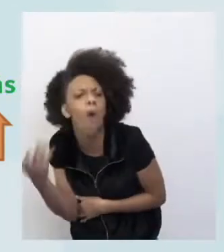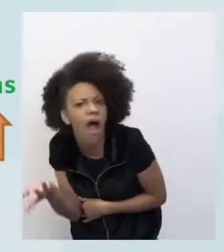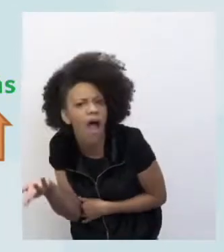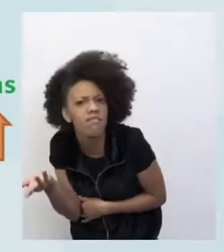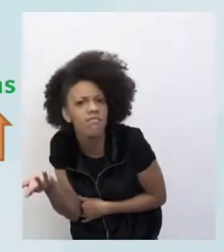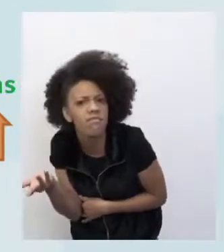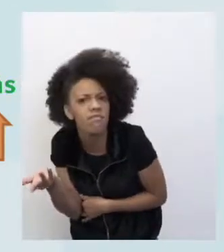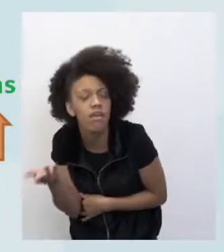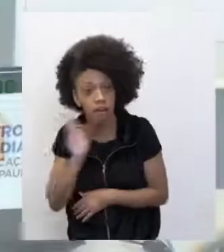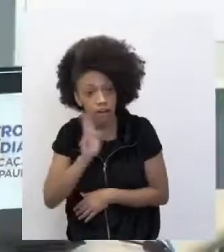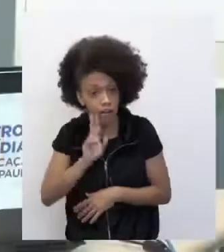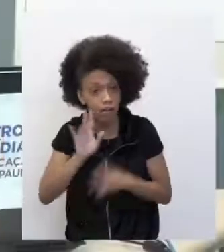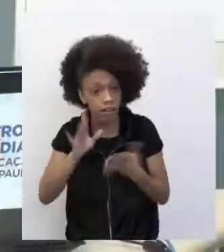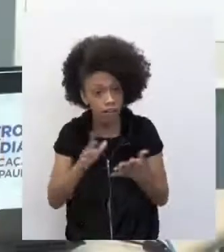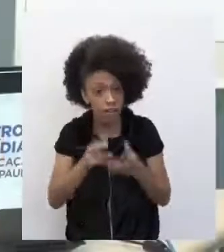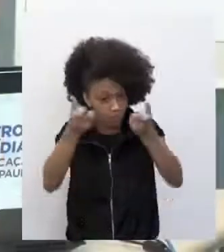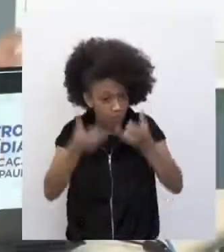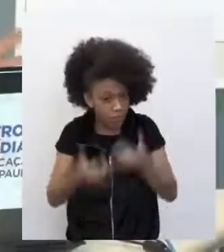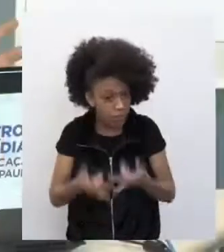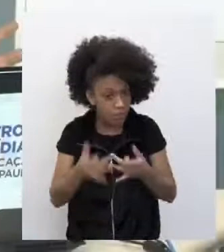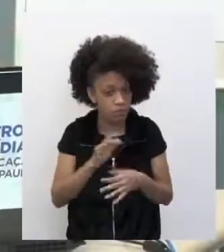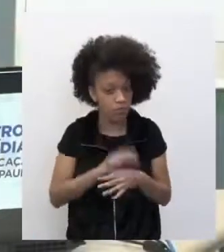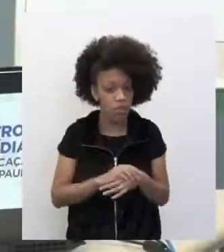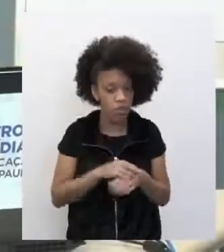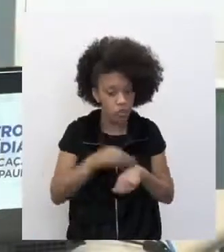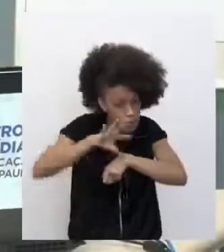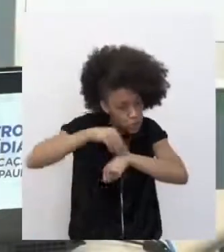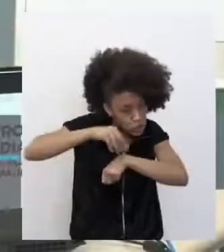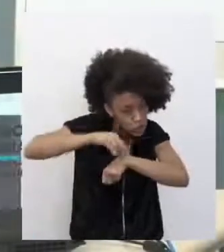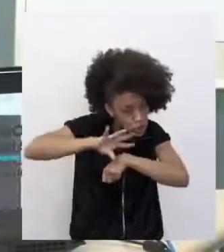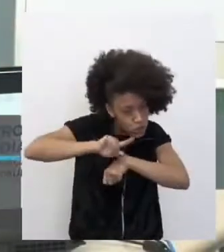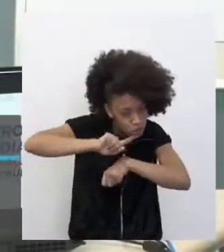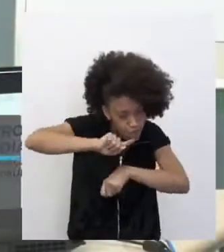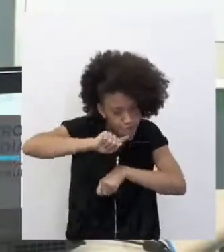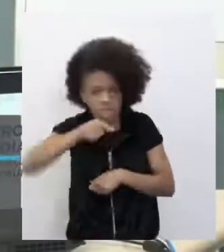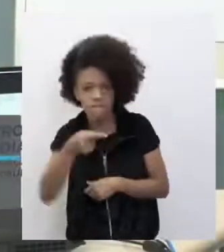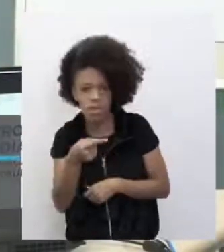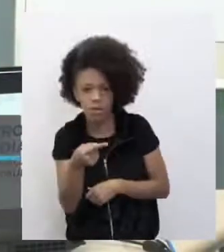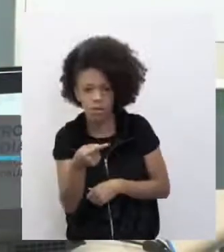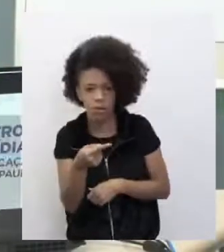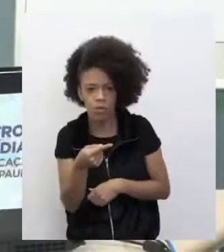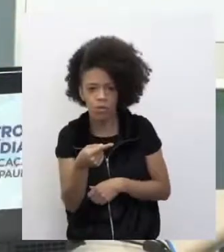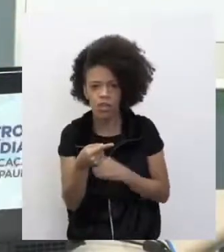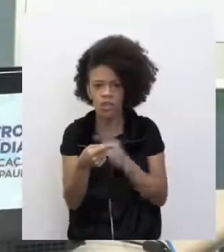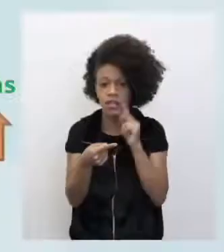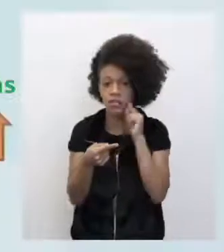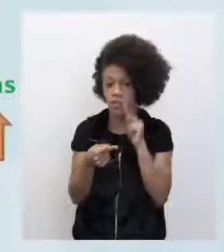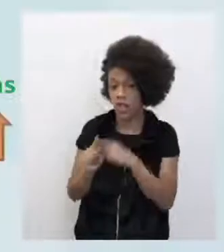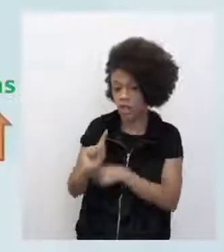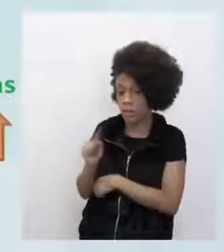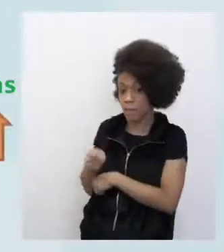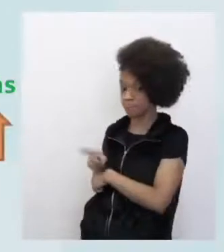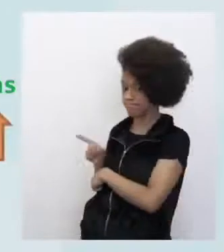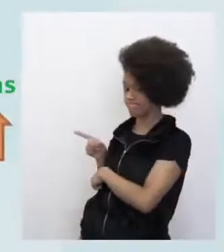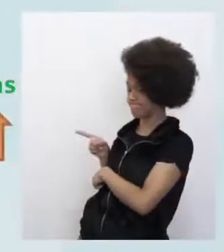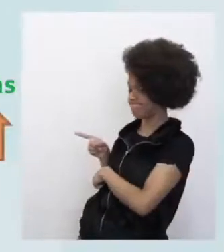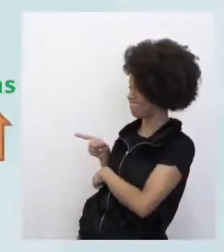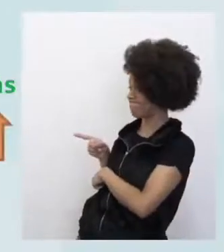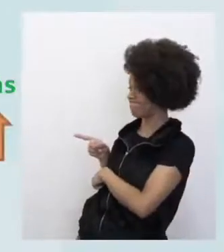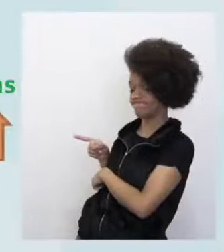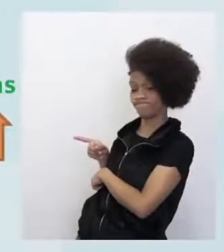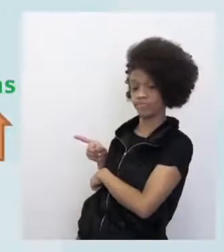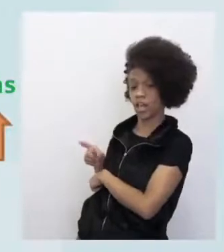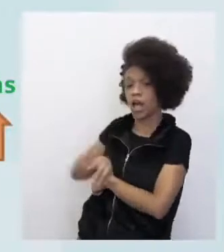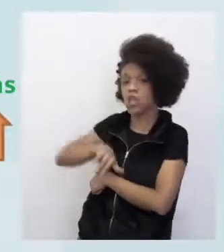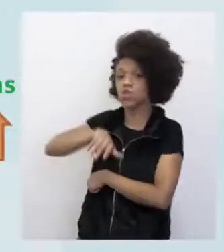tinha aquele mote lá, aquela dica, que ela tem a vírgula? Tá vendo ali que na explicativa tem a vírgula, as quais, nananã. E